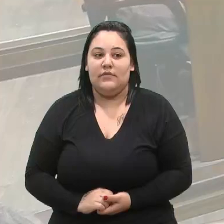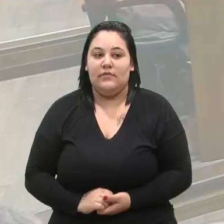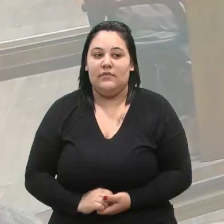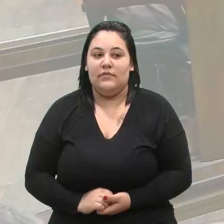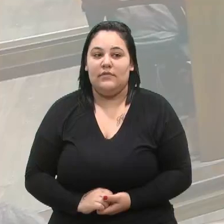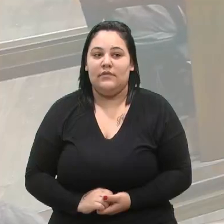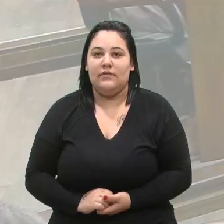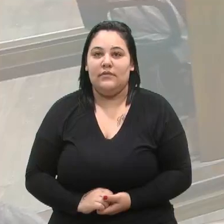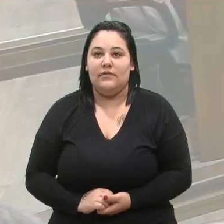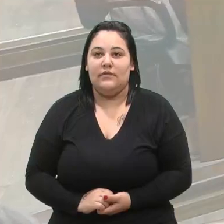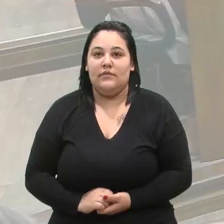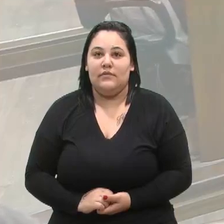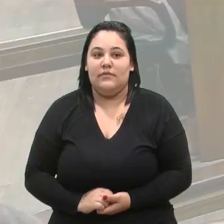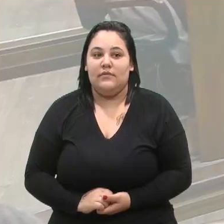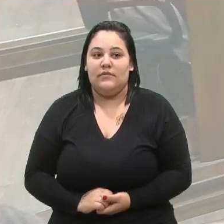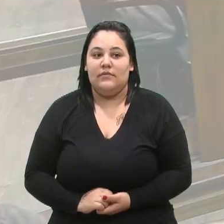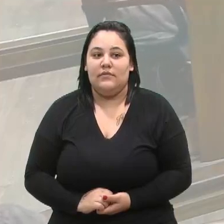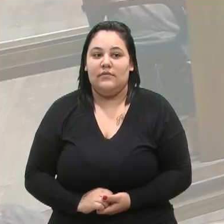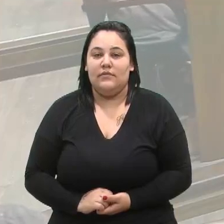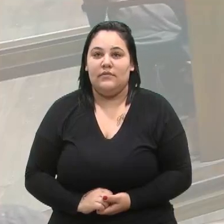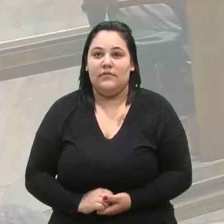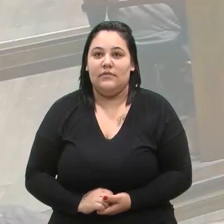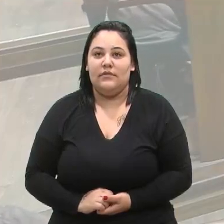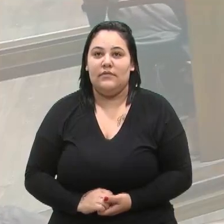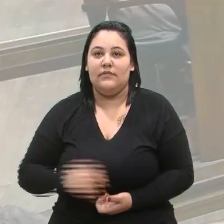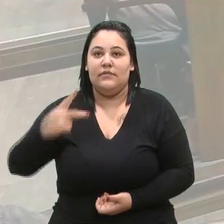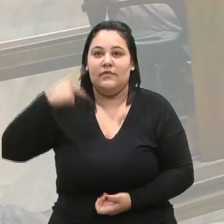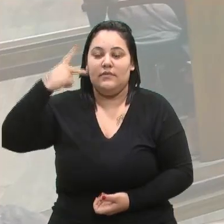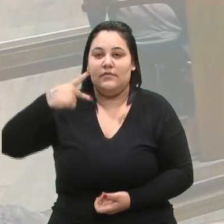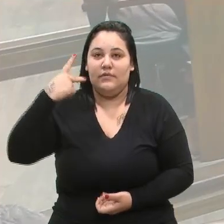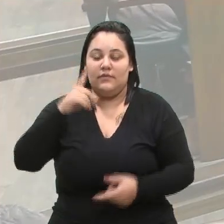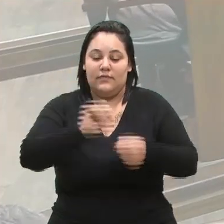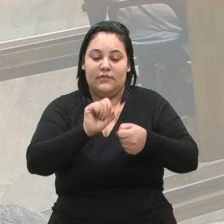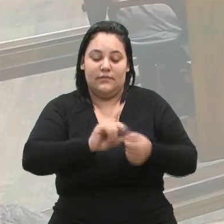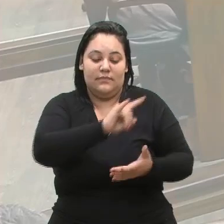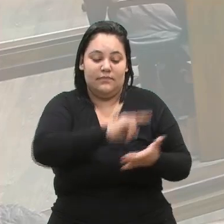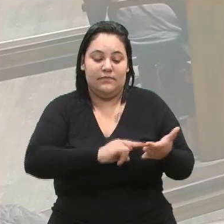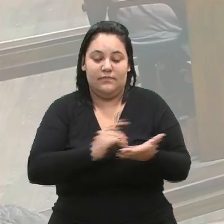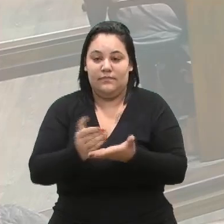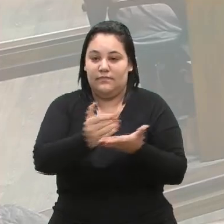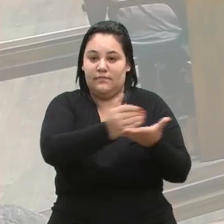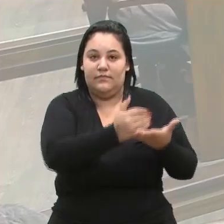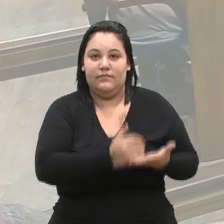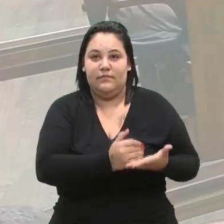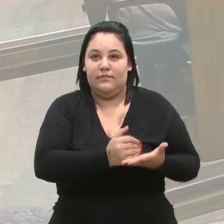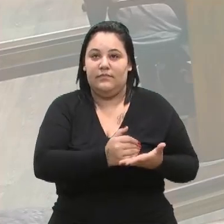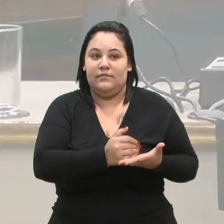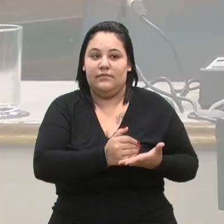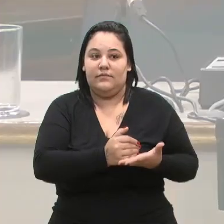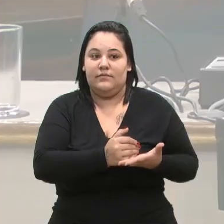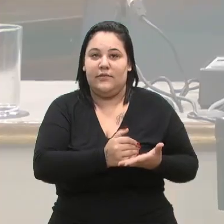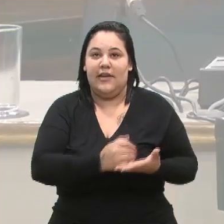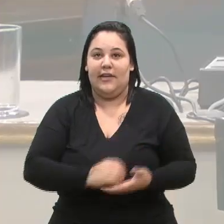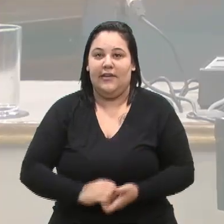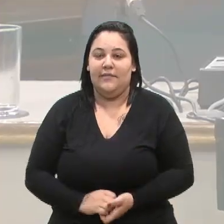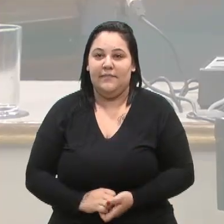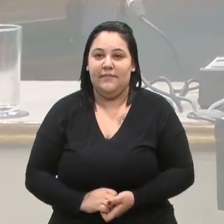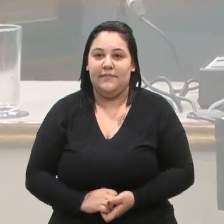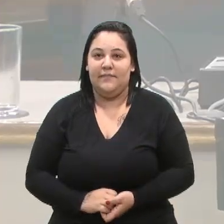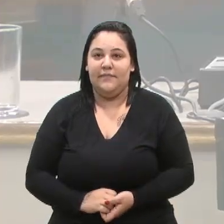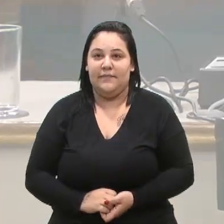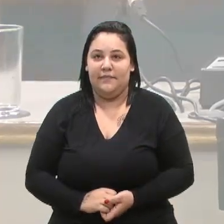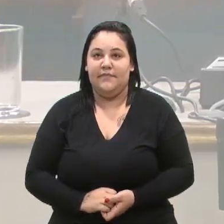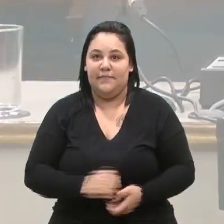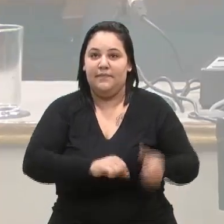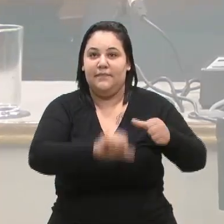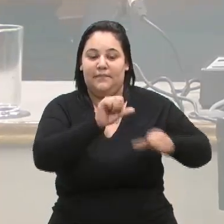Senhora Presidente, senhoras e senhores vereadores, os vereadores abaixo-assinados, nos termos regimentais, vêm propor a presente moção de